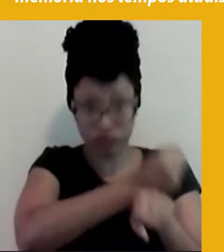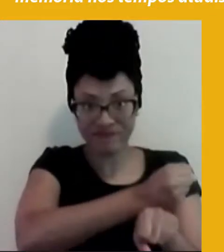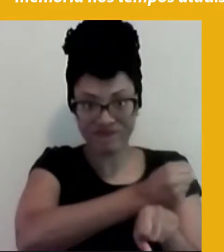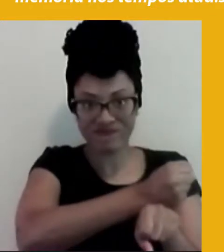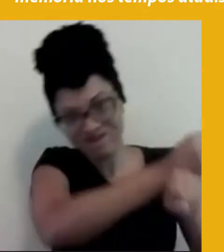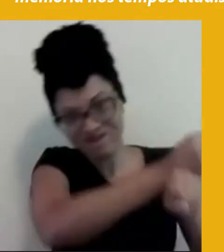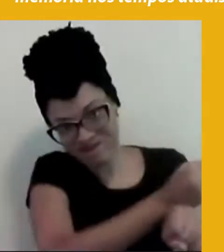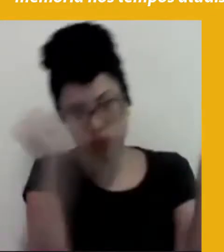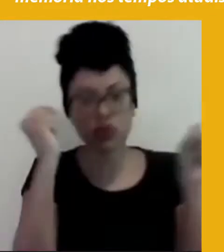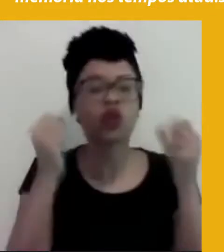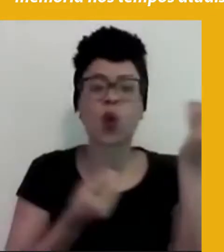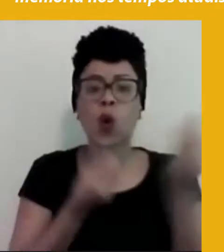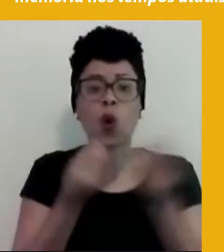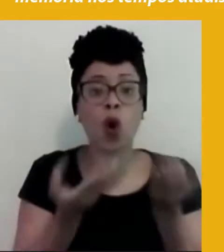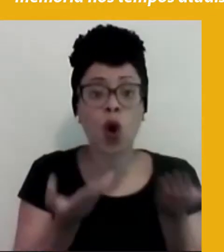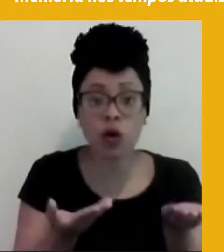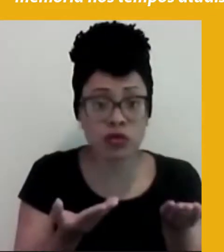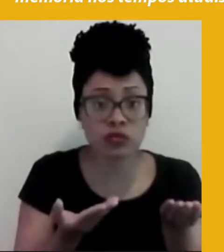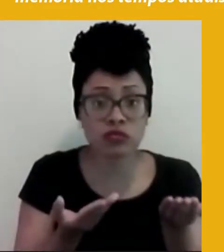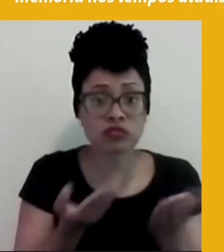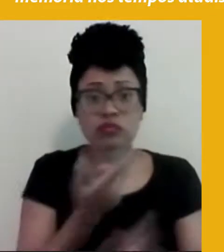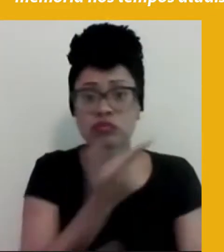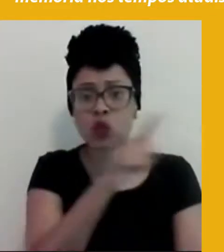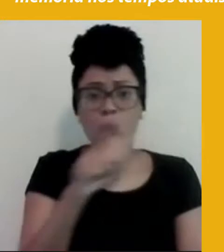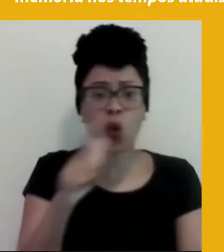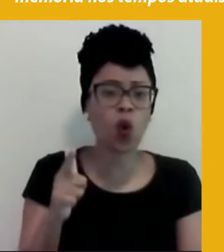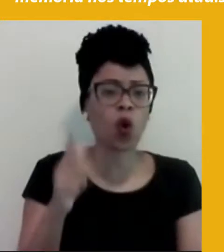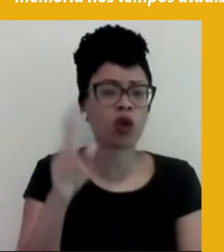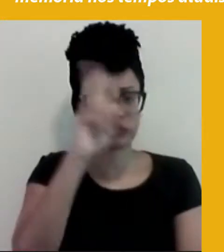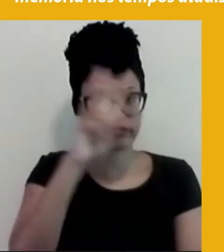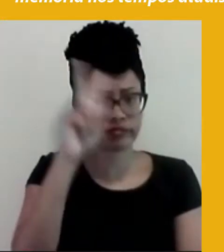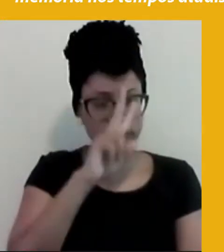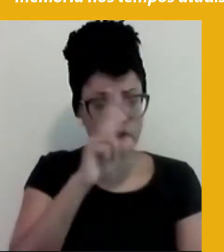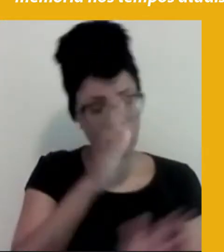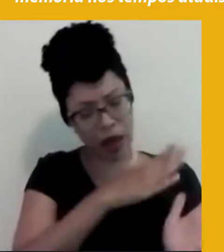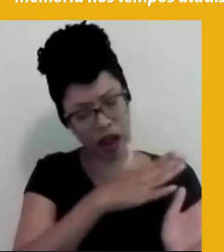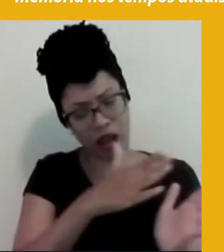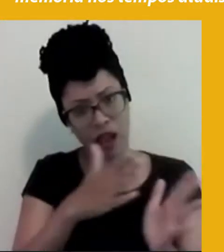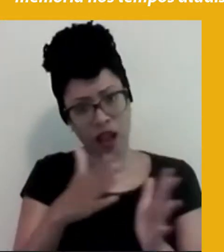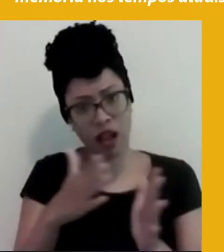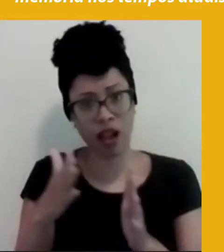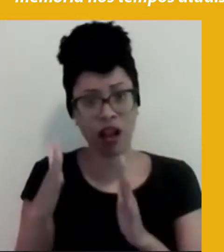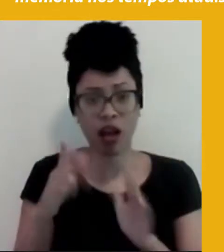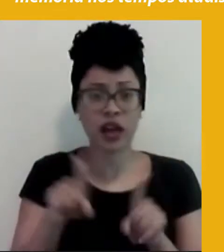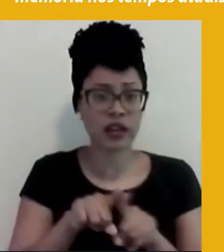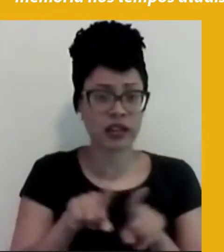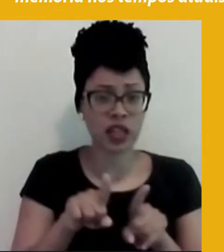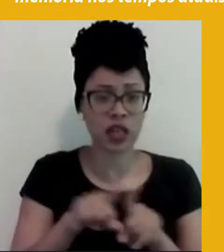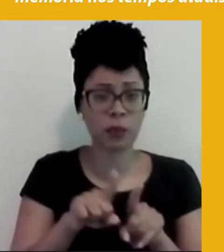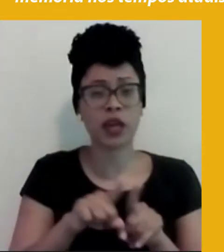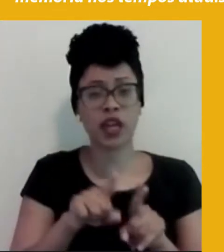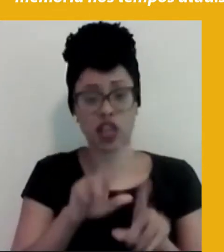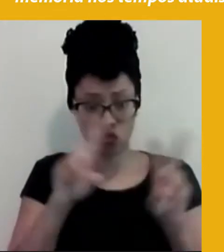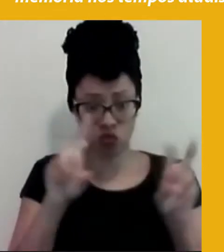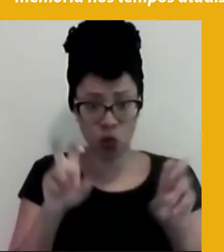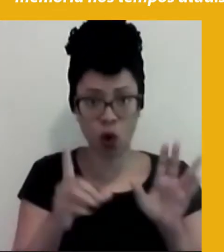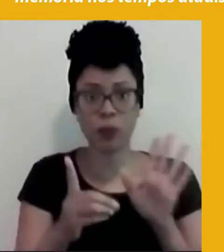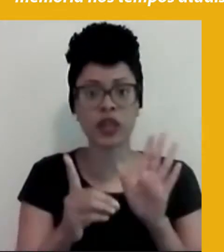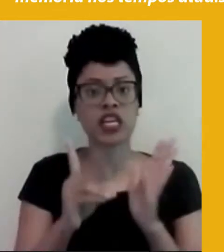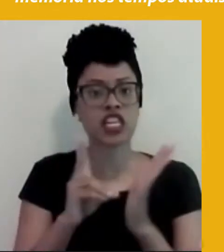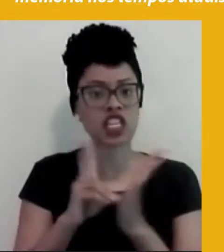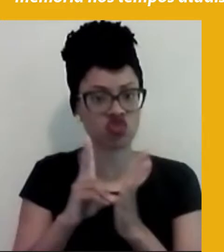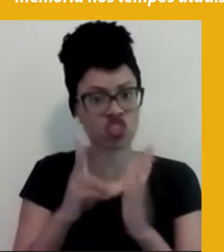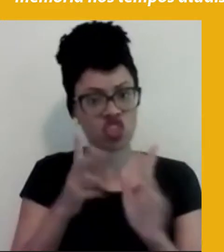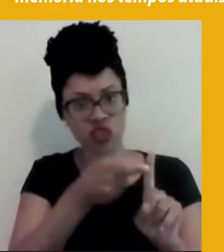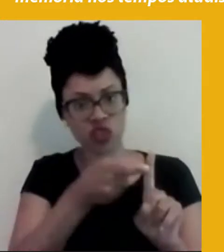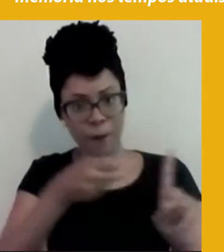como é que foi a passagem de um Estado que tentava destruir os indígenas para um Estado que tentava entrar em contato com os indígenas e depois, hoje em dia,